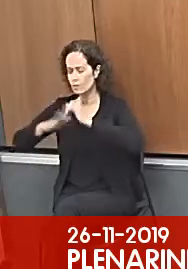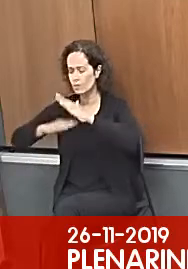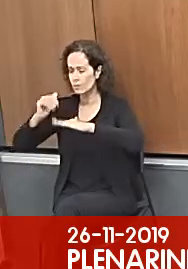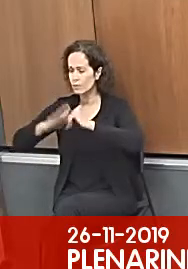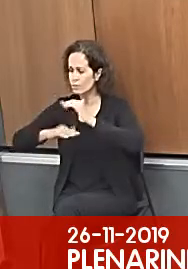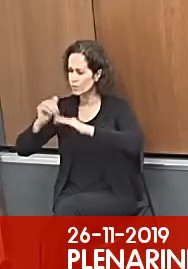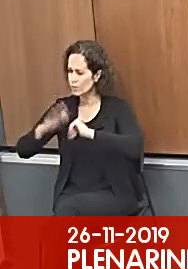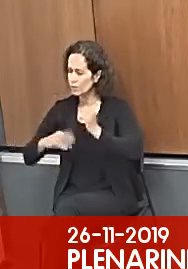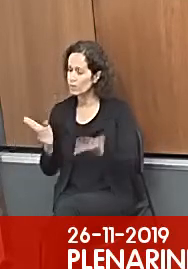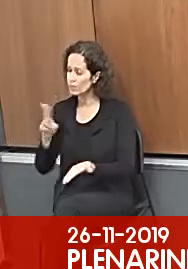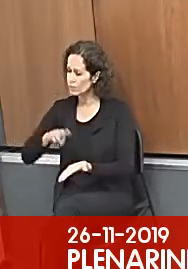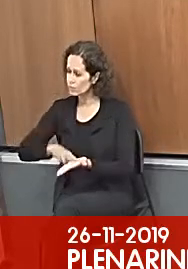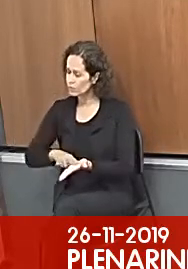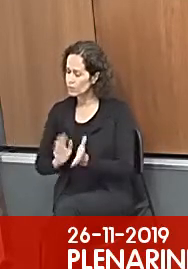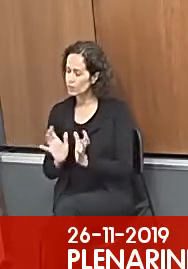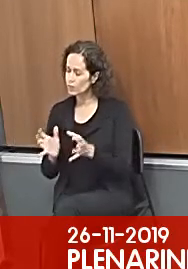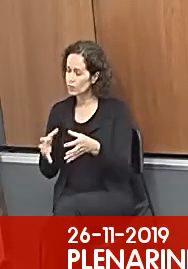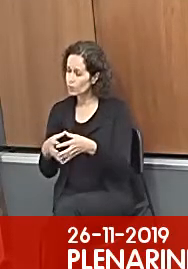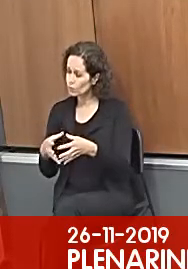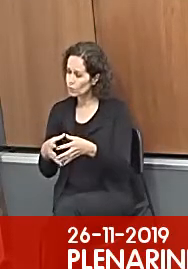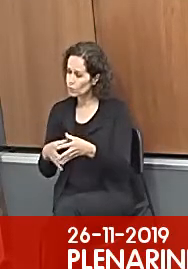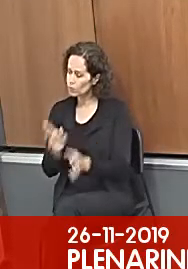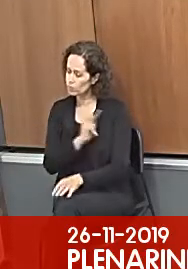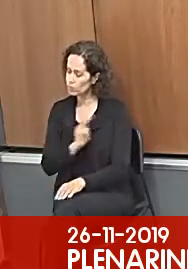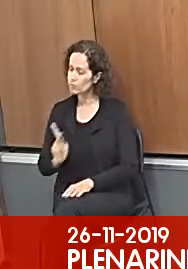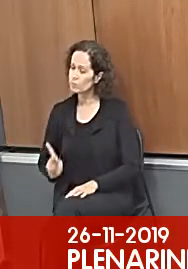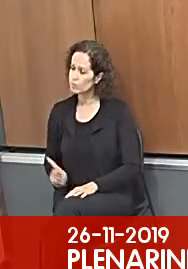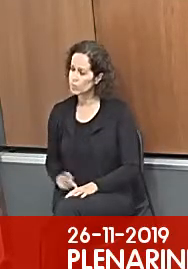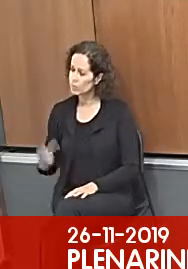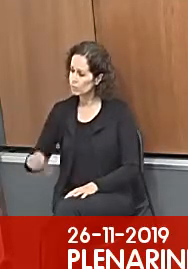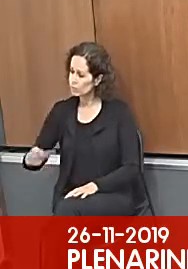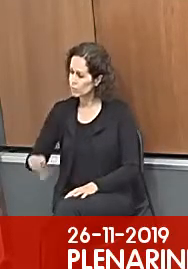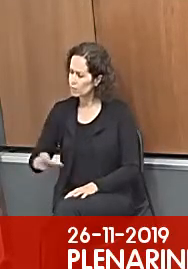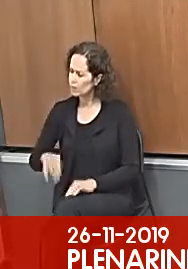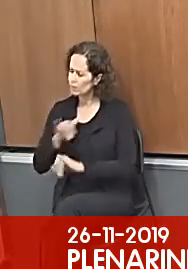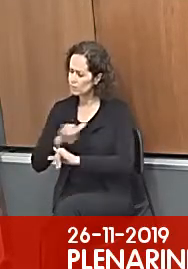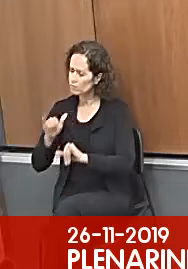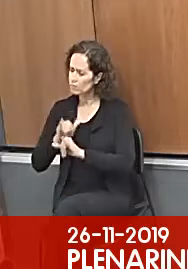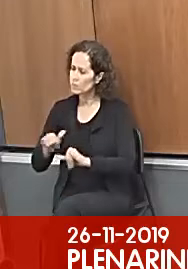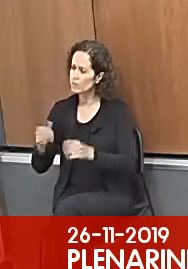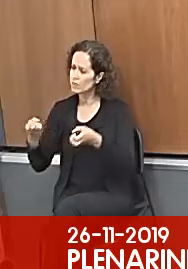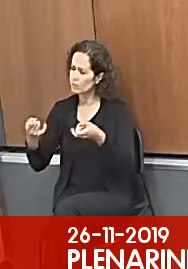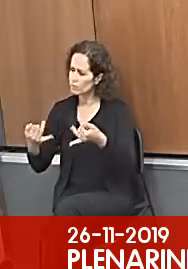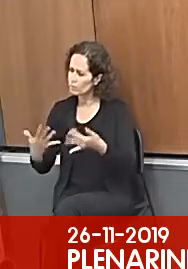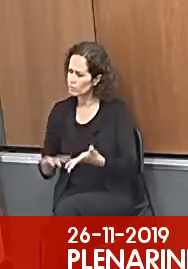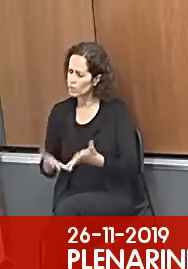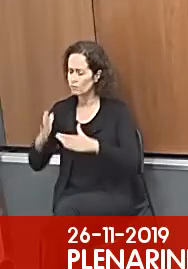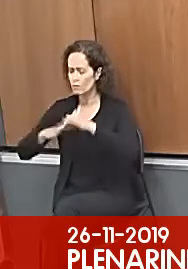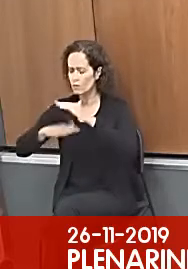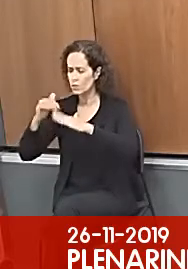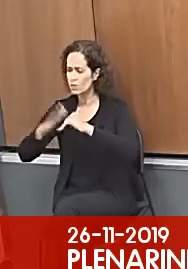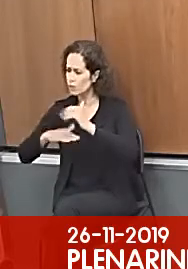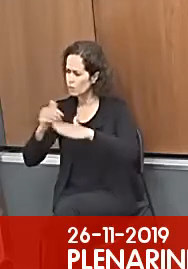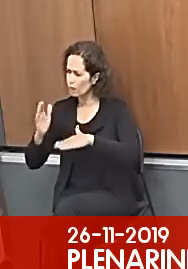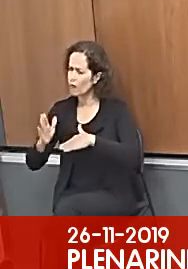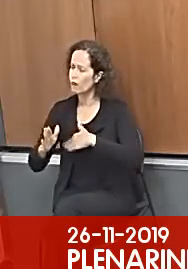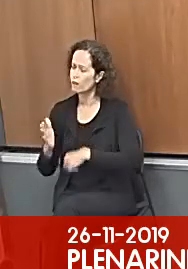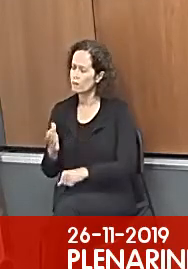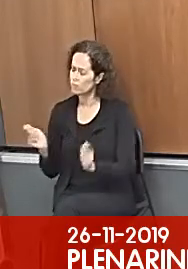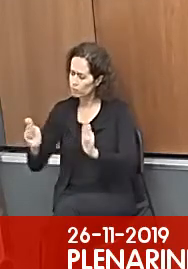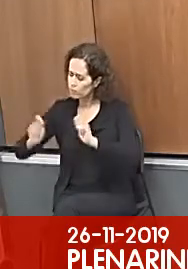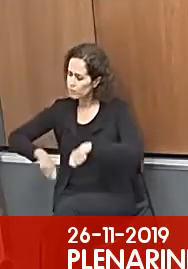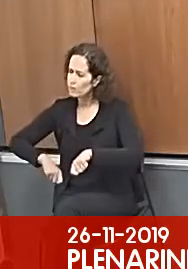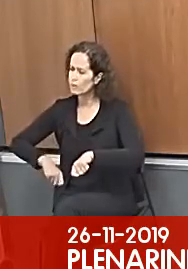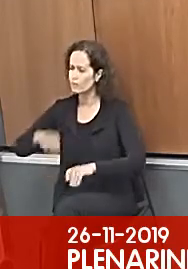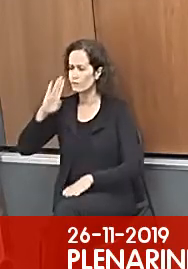Quando assumi essa comissão, a presidência dessa comissão, eu disse que a questão profissional era fundamental. E a comunidade